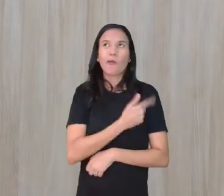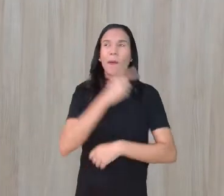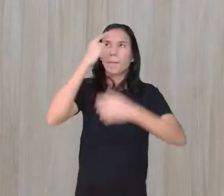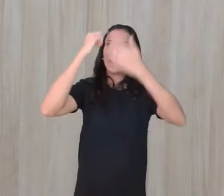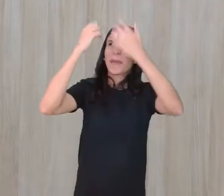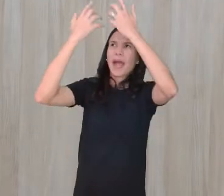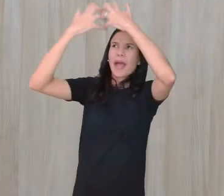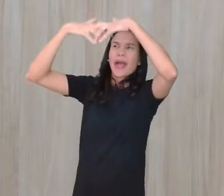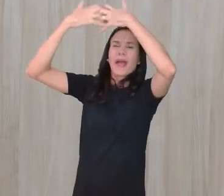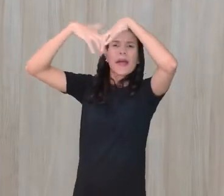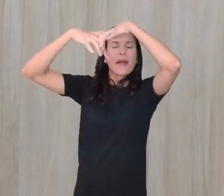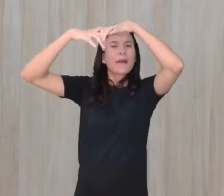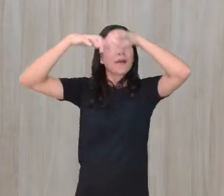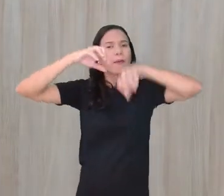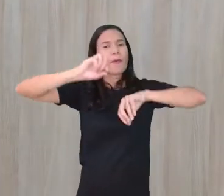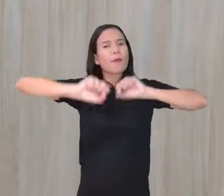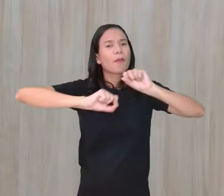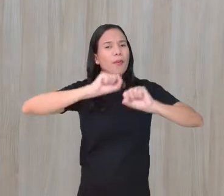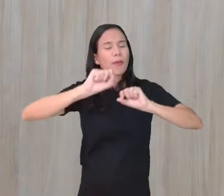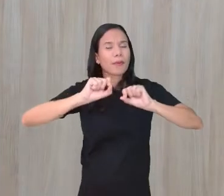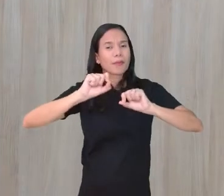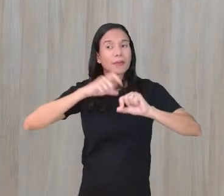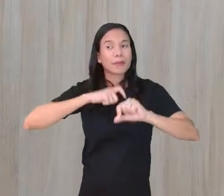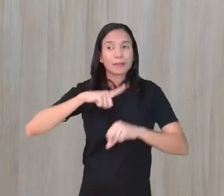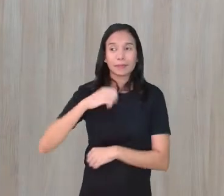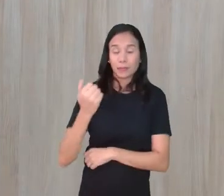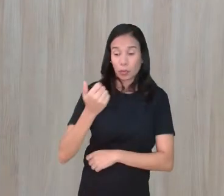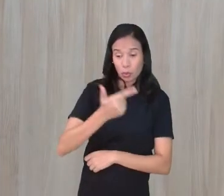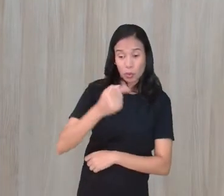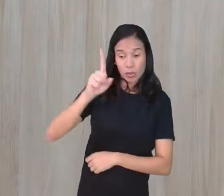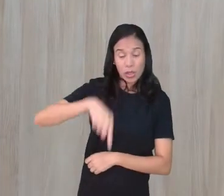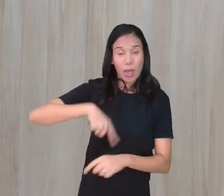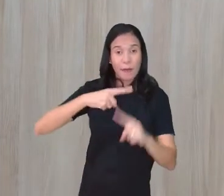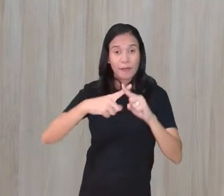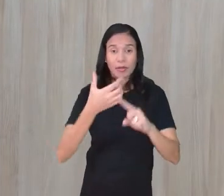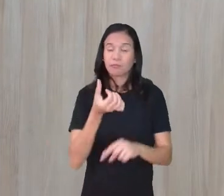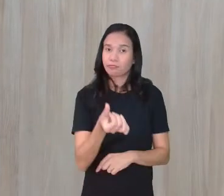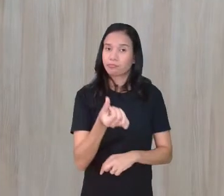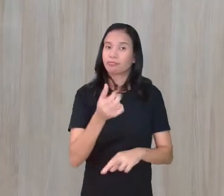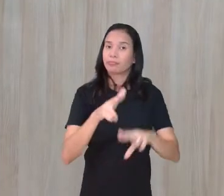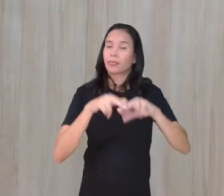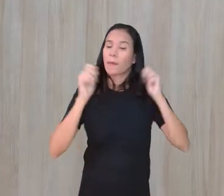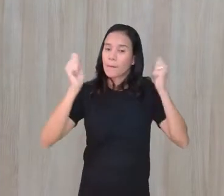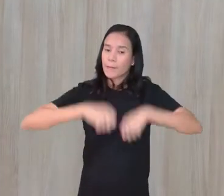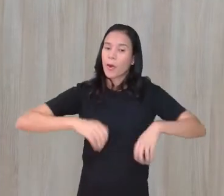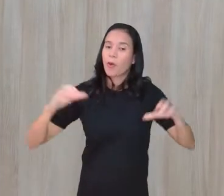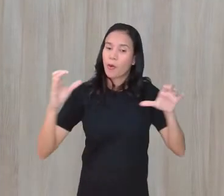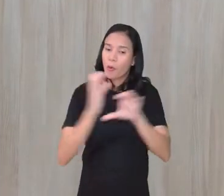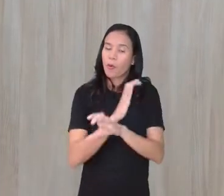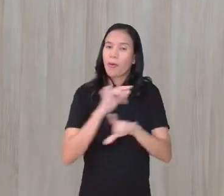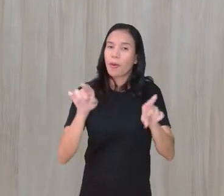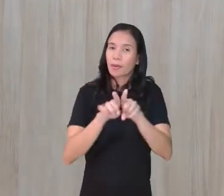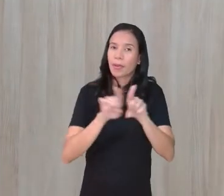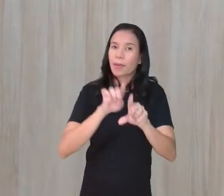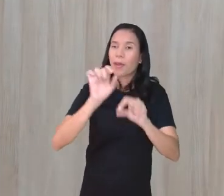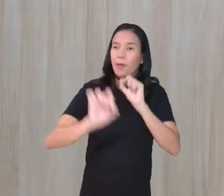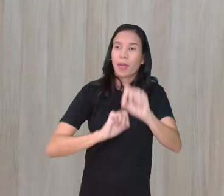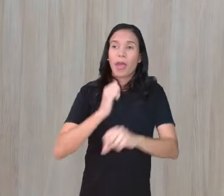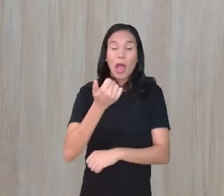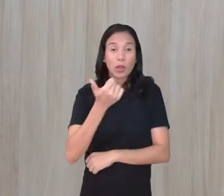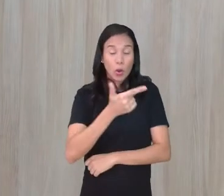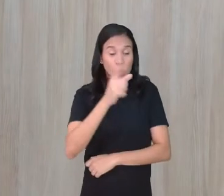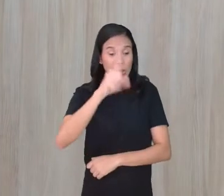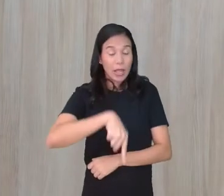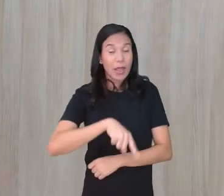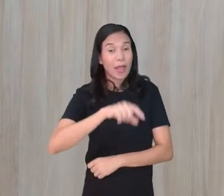raciocínio que eu disse aqui para vocês, o 12 ele não é múltiplo de 6, então eu posso concluir também que o 12 é